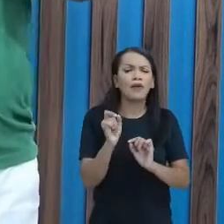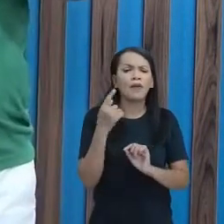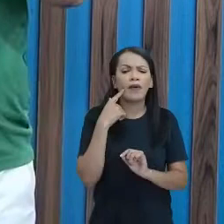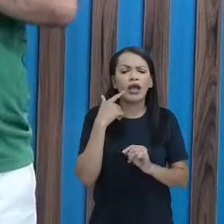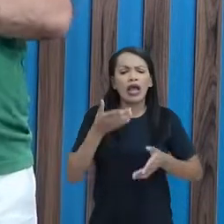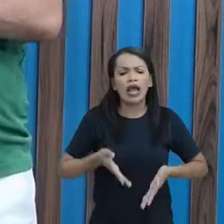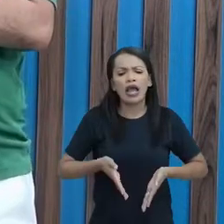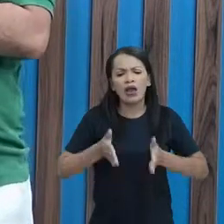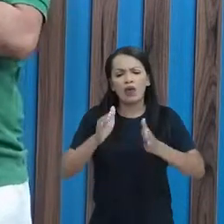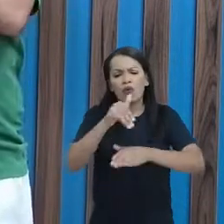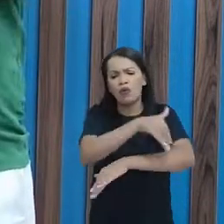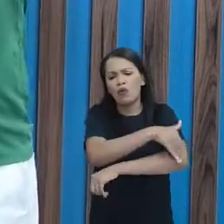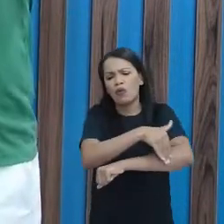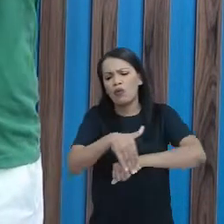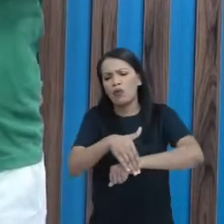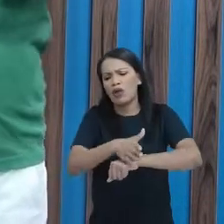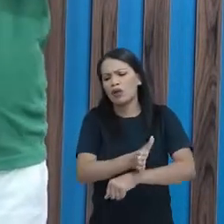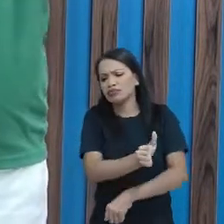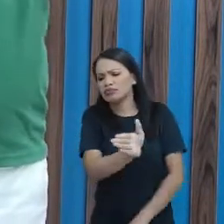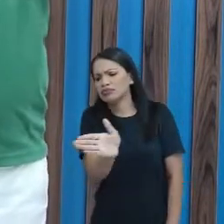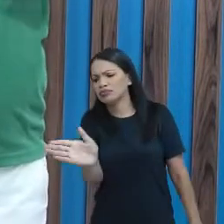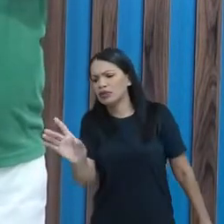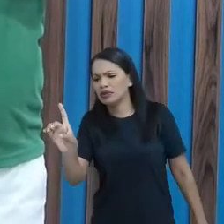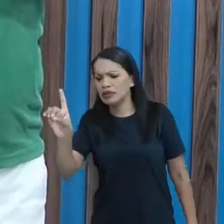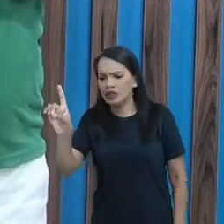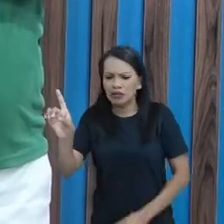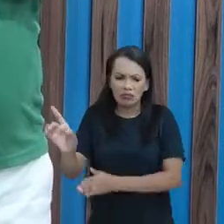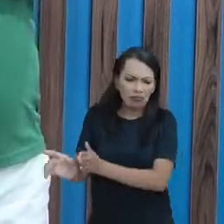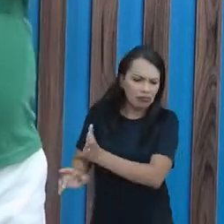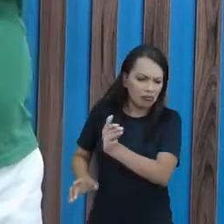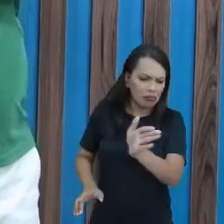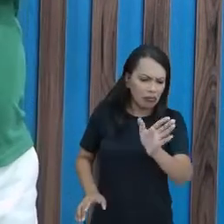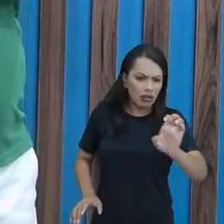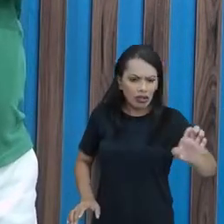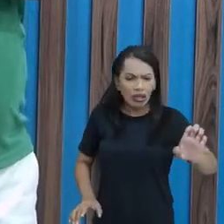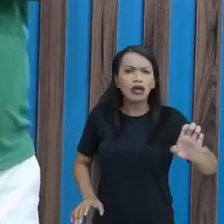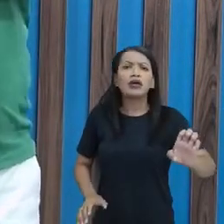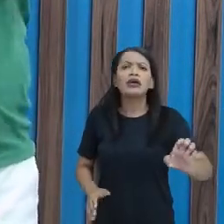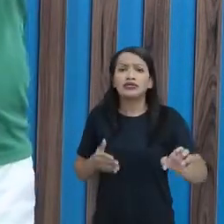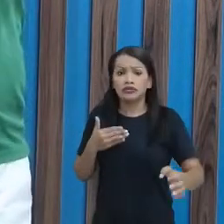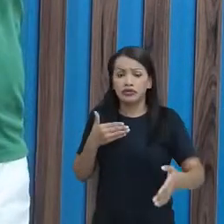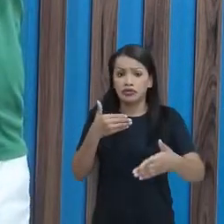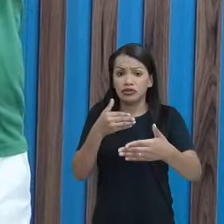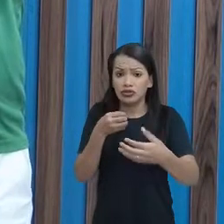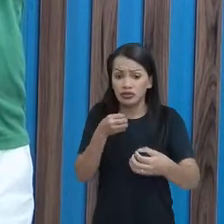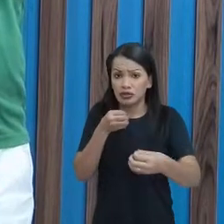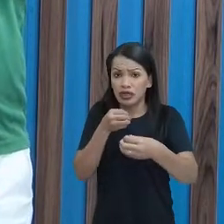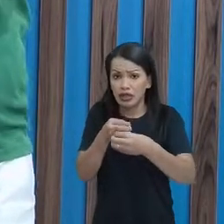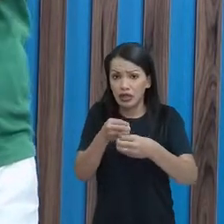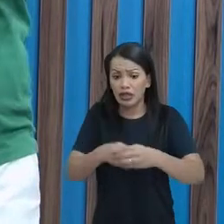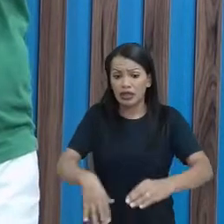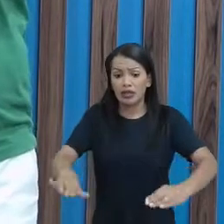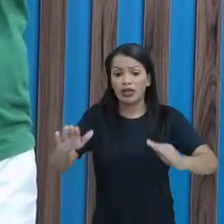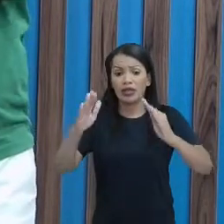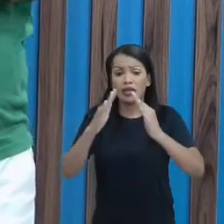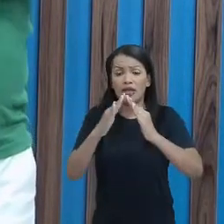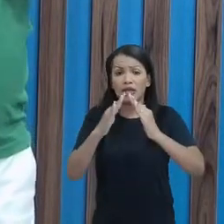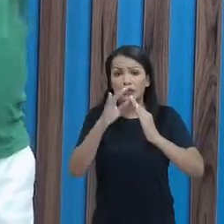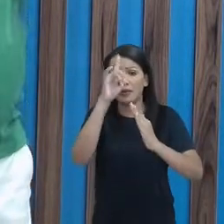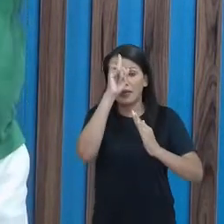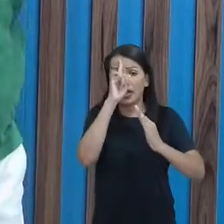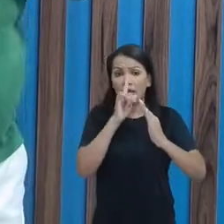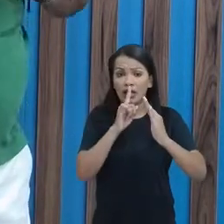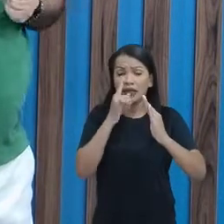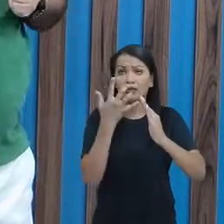segunda rua direita, depois a primeira rua esquerda. Quando tu chegar em frente, tem uma casa amarela que tem uma mangueira na frente.